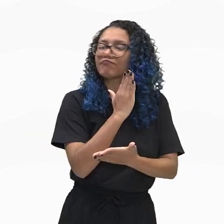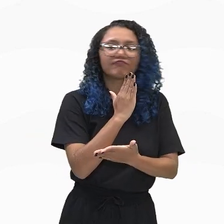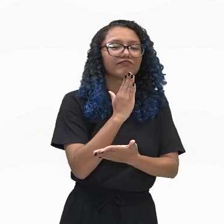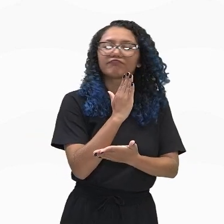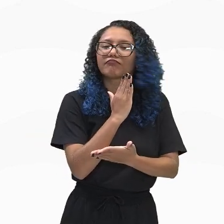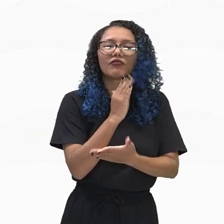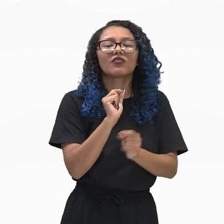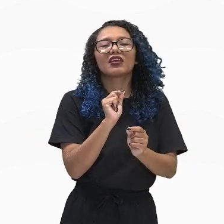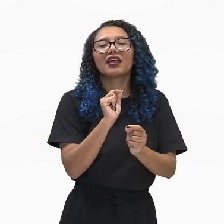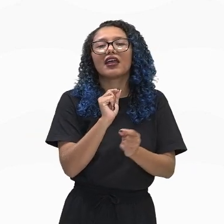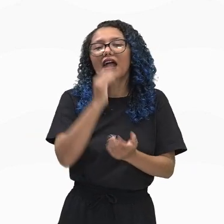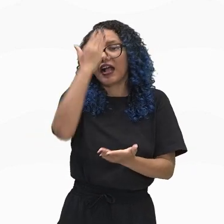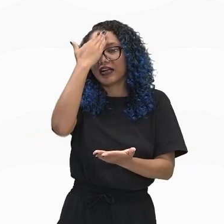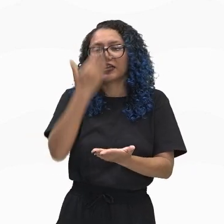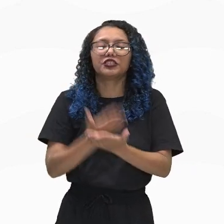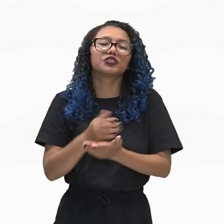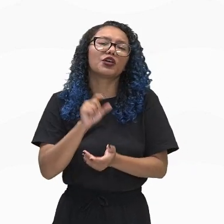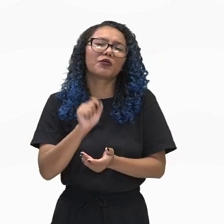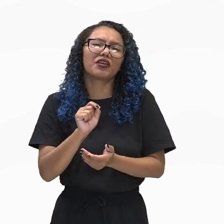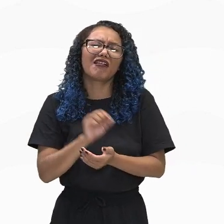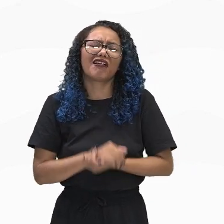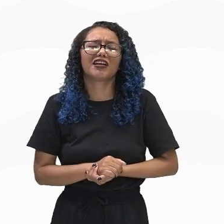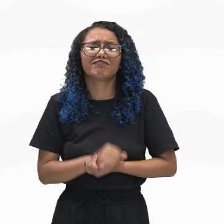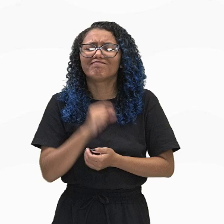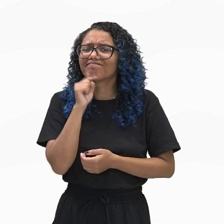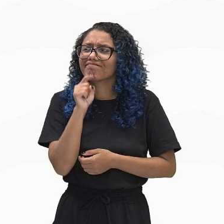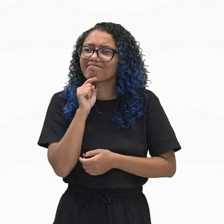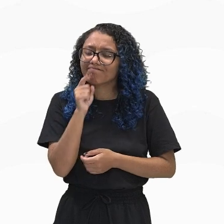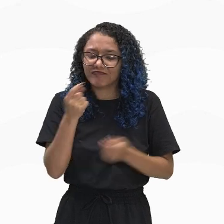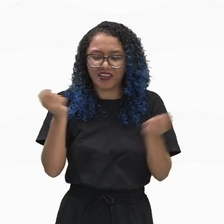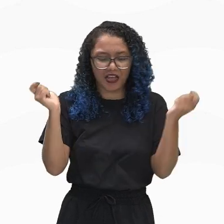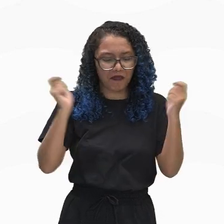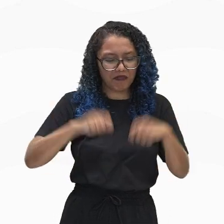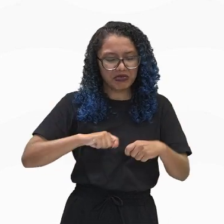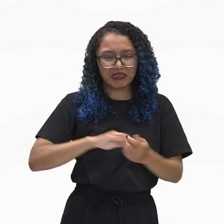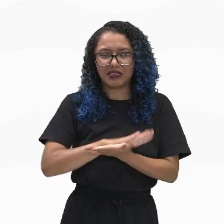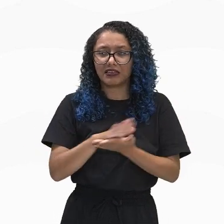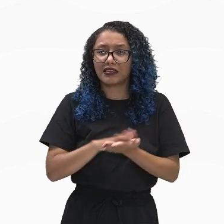de que ela é incapaz. Então, podemos citar o caso de alguém que foi